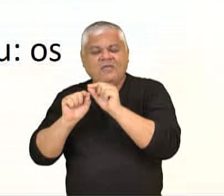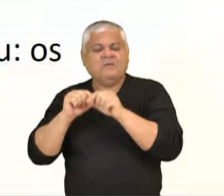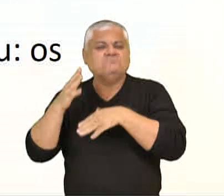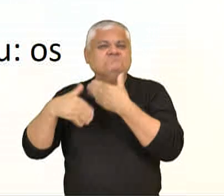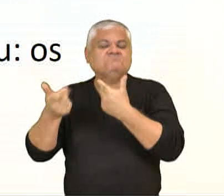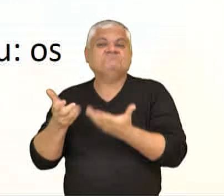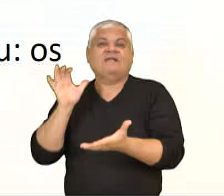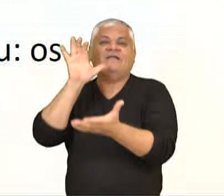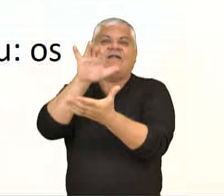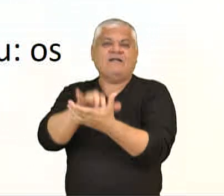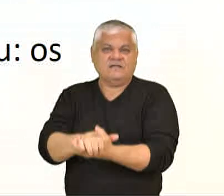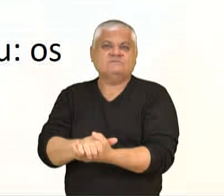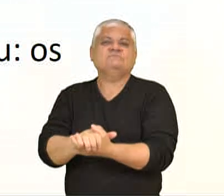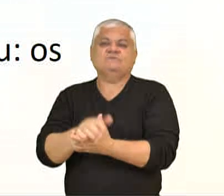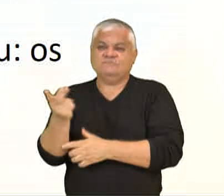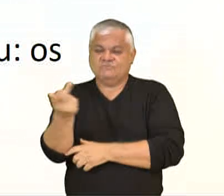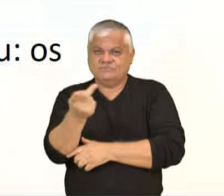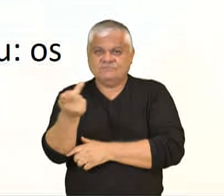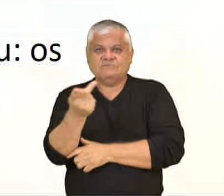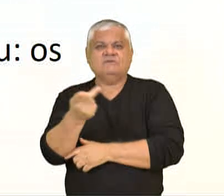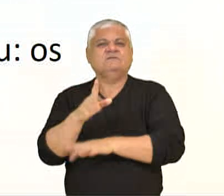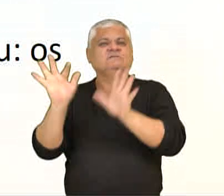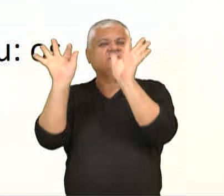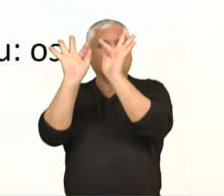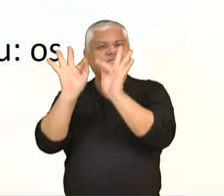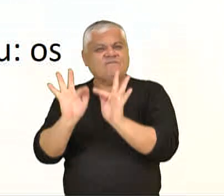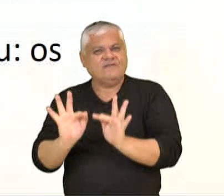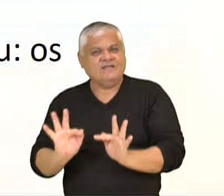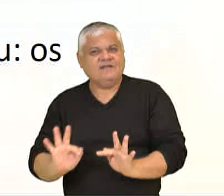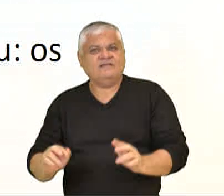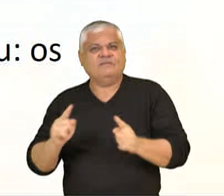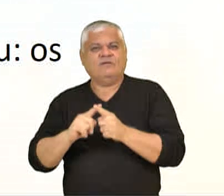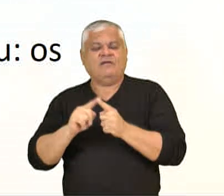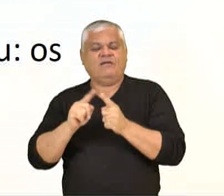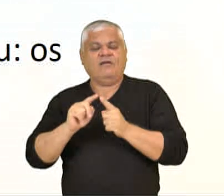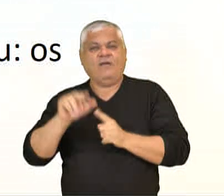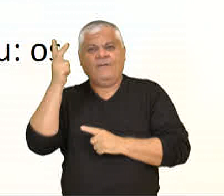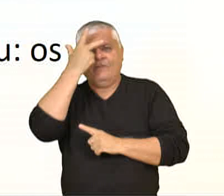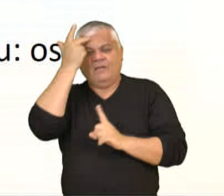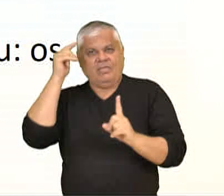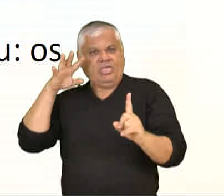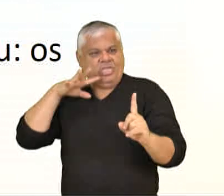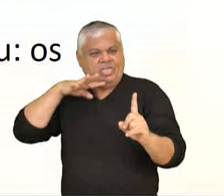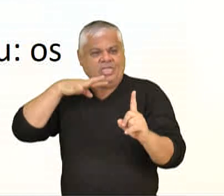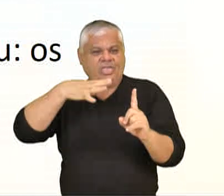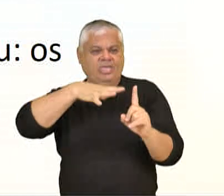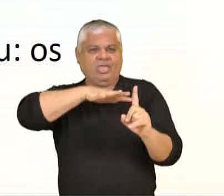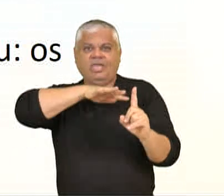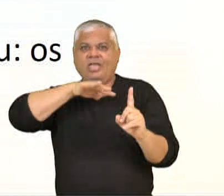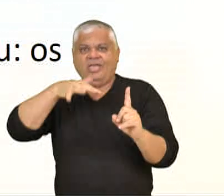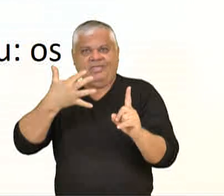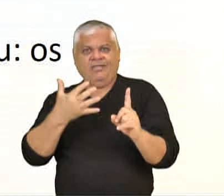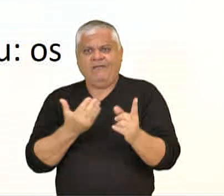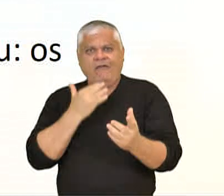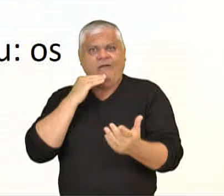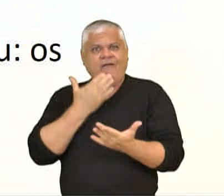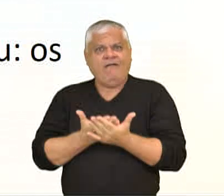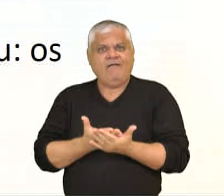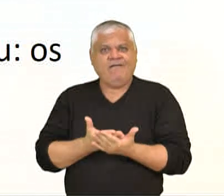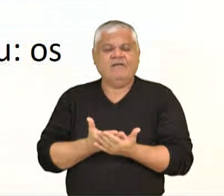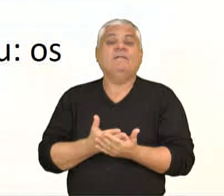casaram-se, alegres, sim, para feliz escândalo popular, por que forma fosse.